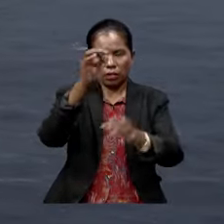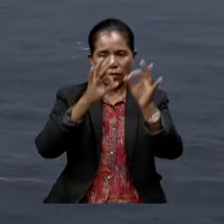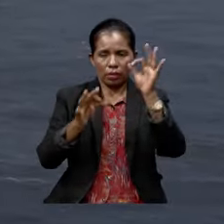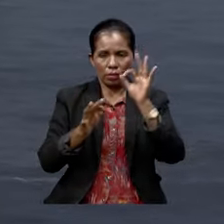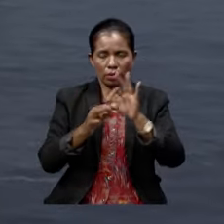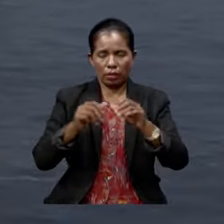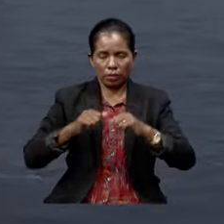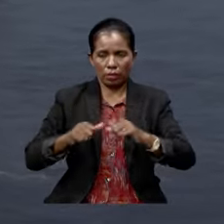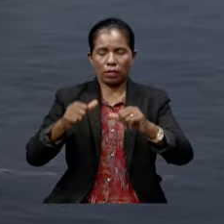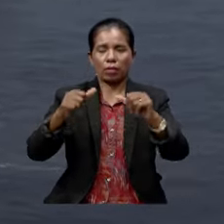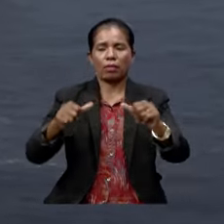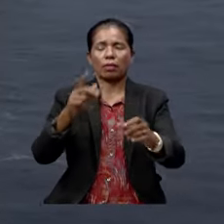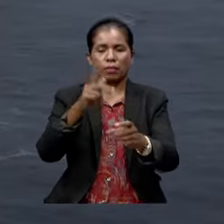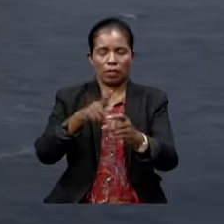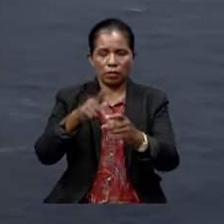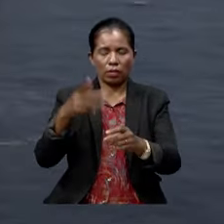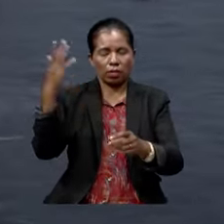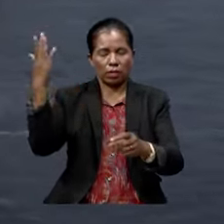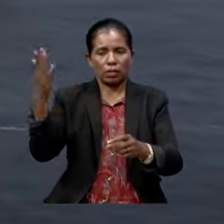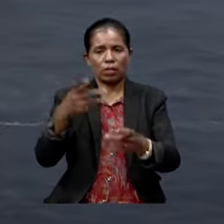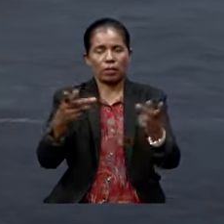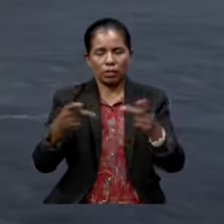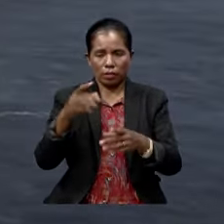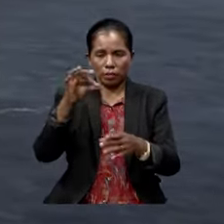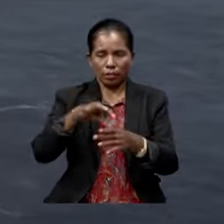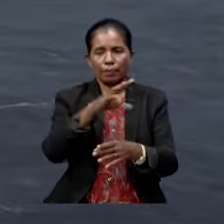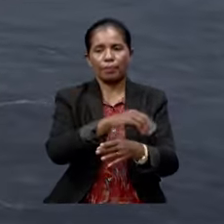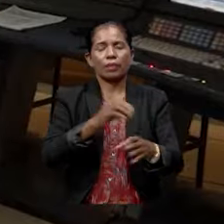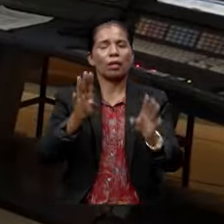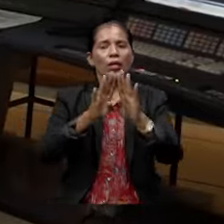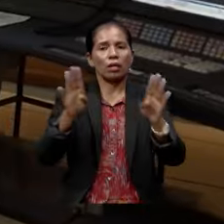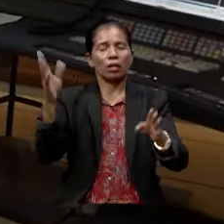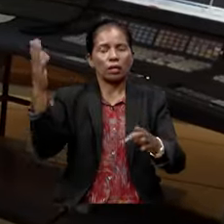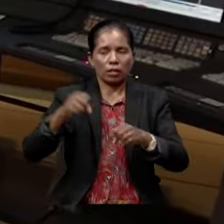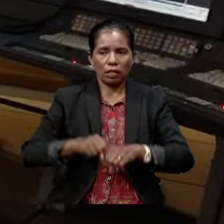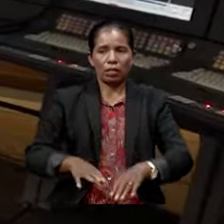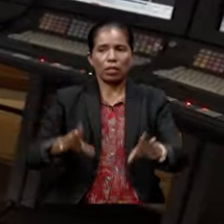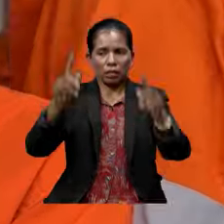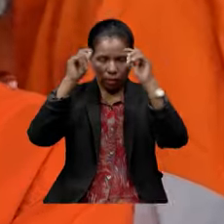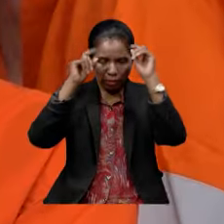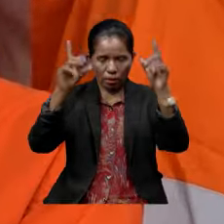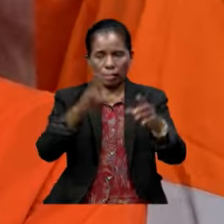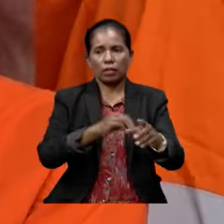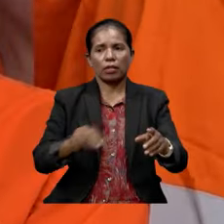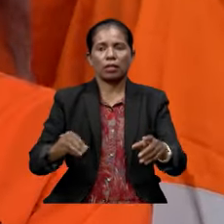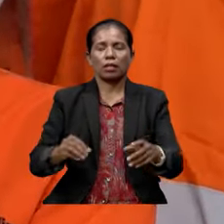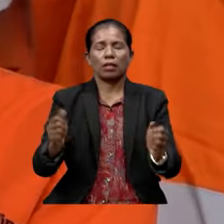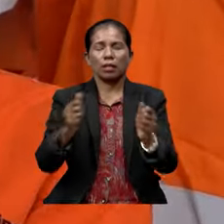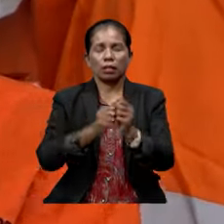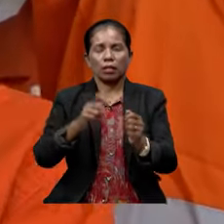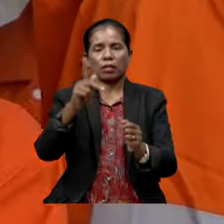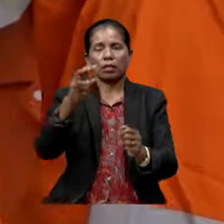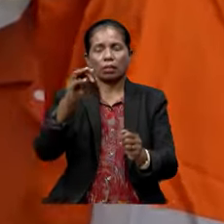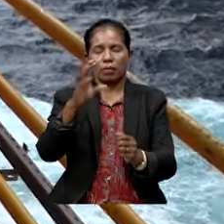continuidade operação petrolífera nian e a Campo Baiundan. Campo Baiundan nebe localiza e ata silaran Timor-Leste nian mais ou menos quilômetro